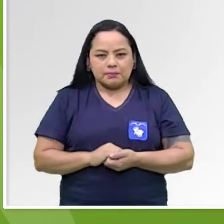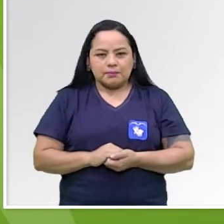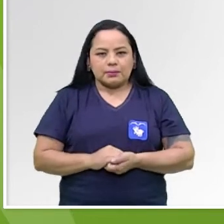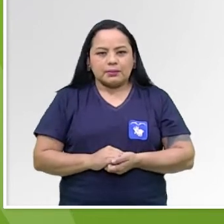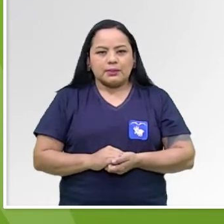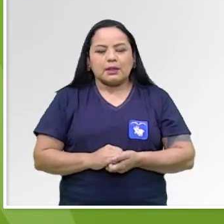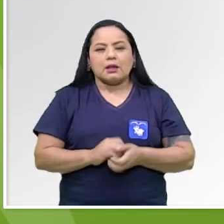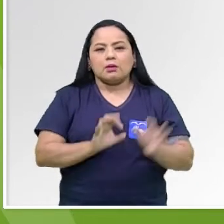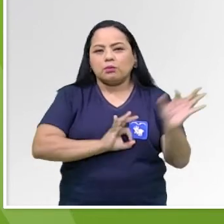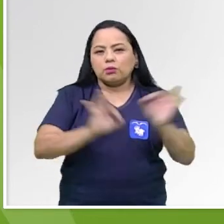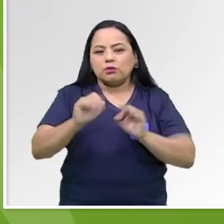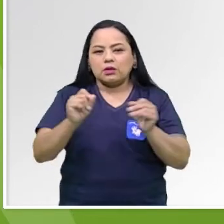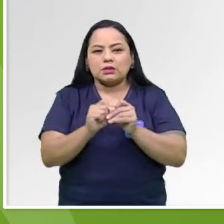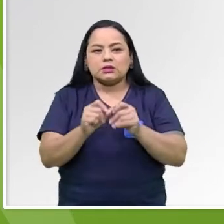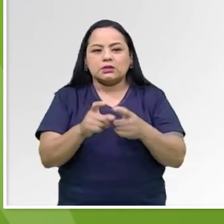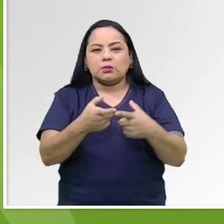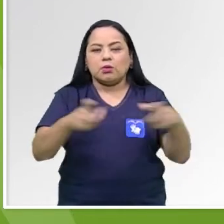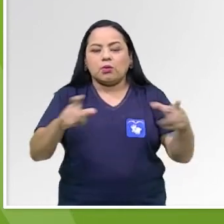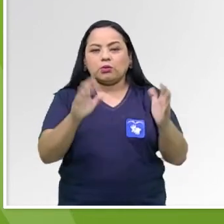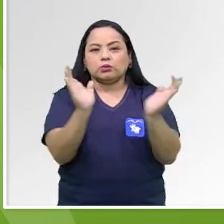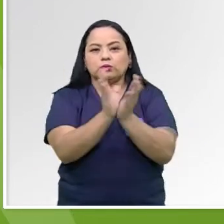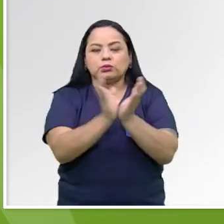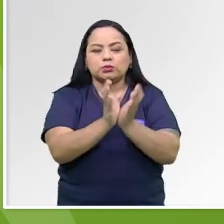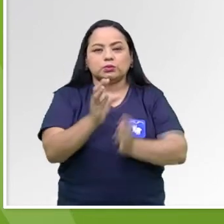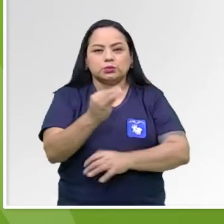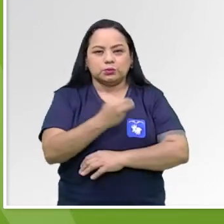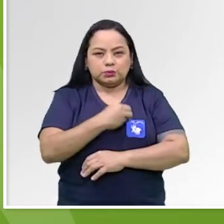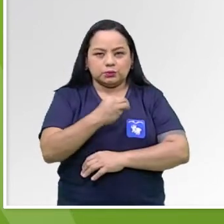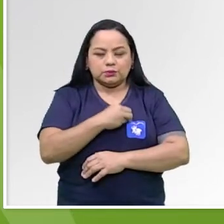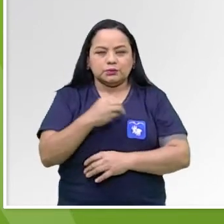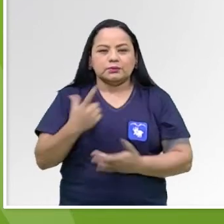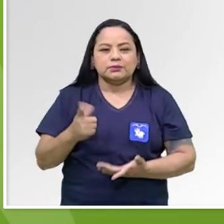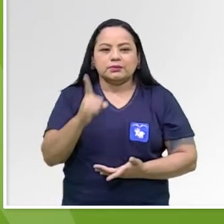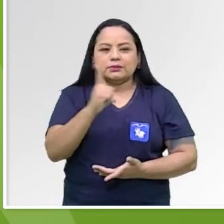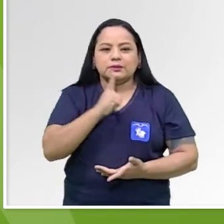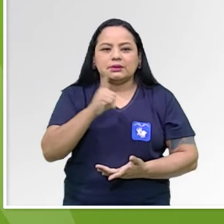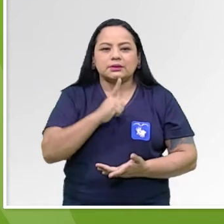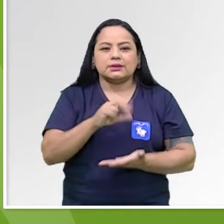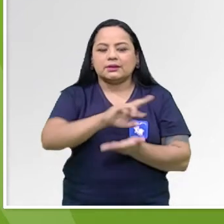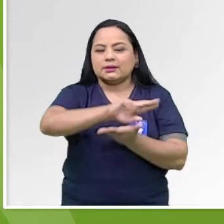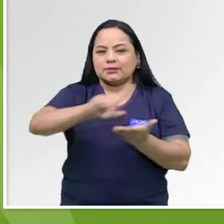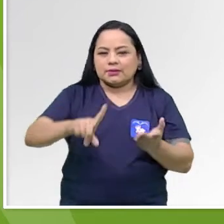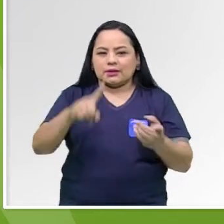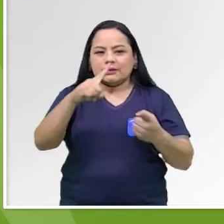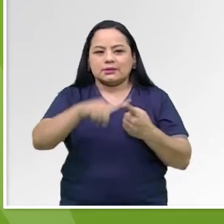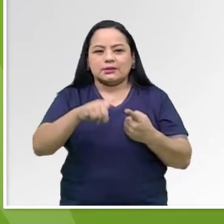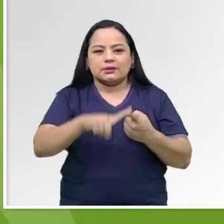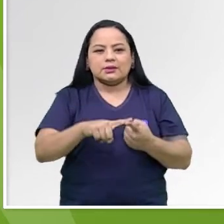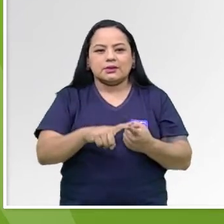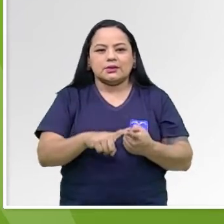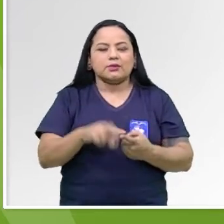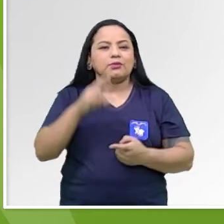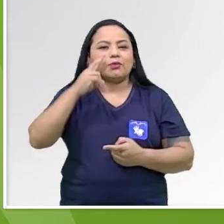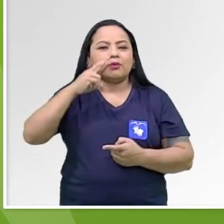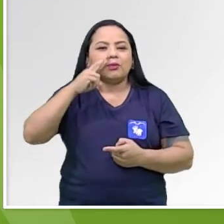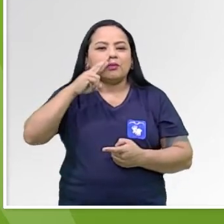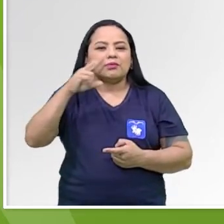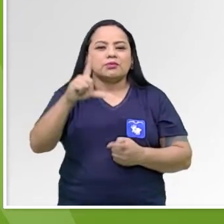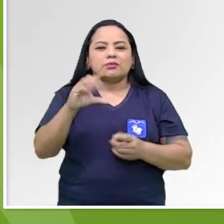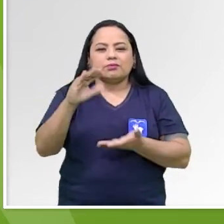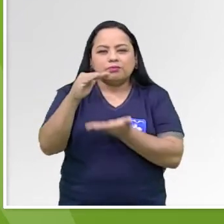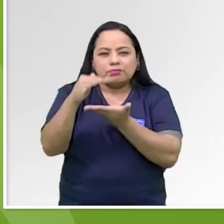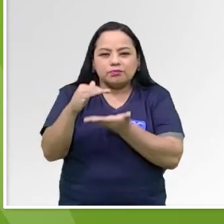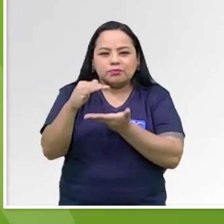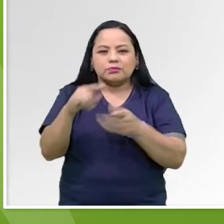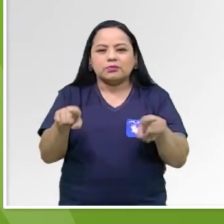vão formar o maior grupo de mamíferos. Então, a gente tem aqui um esquilo, temos um ratinho, né? E temos